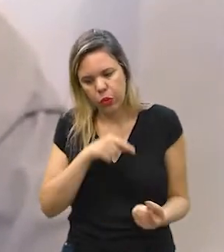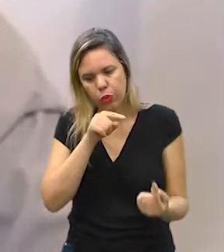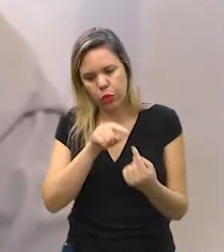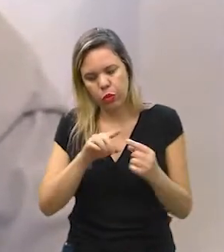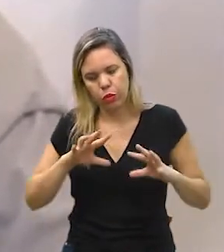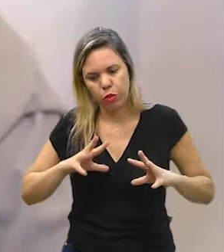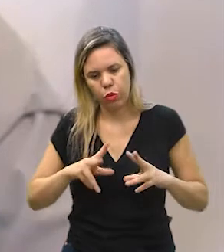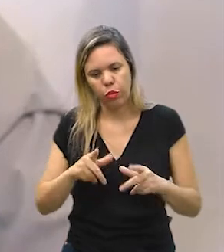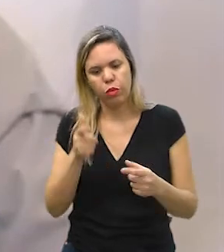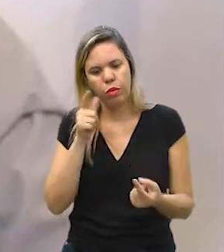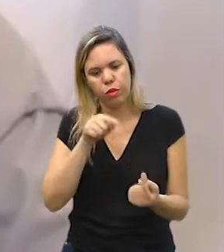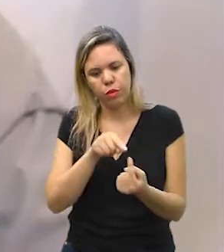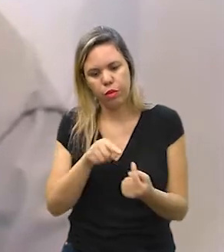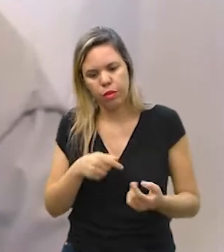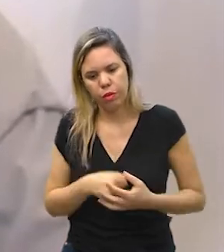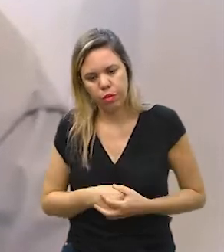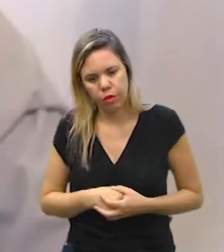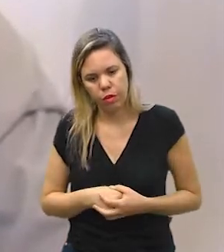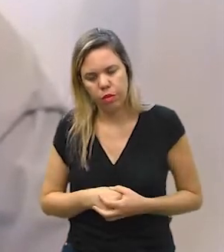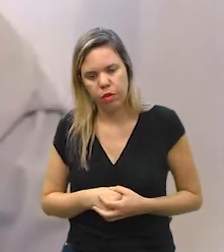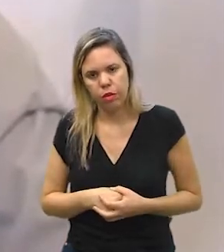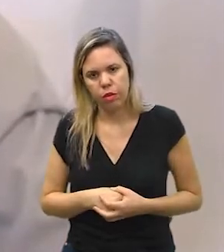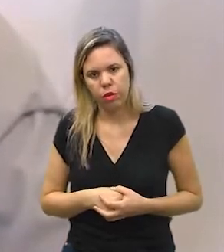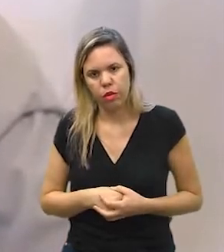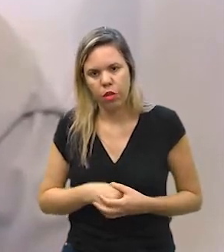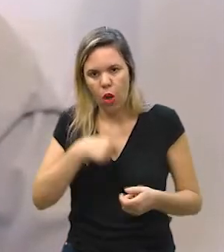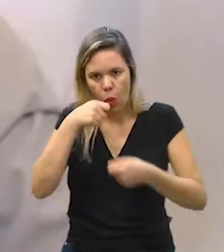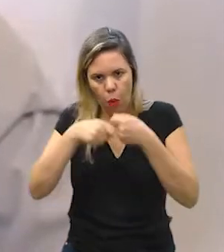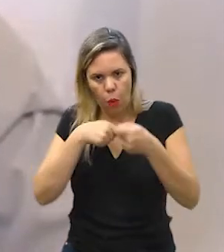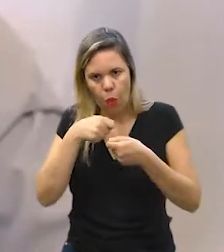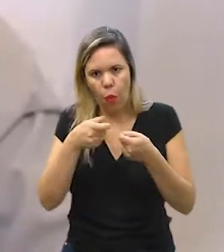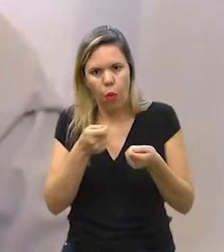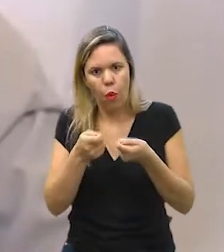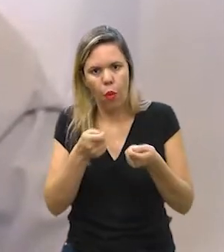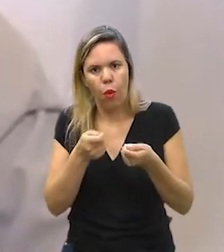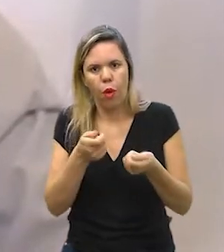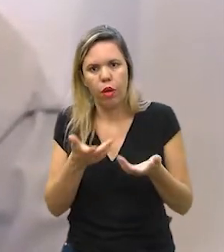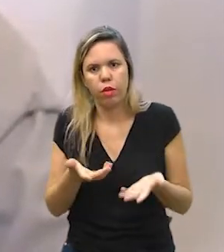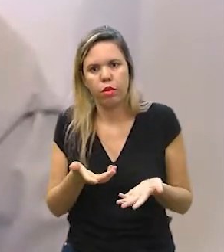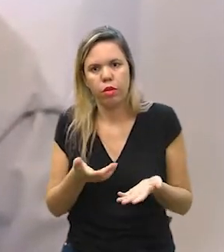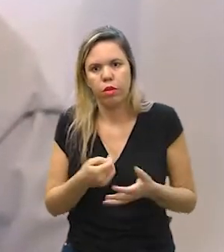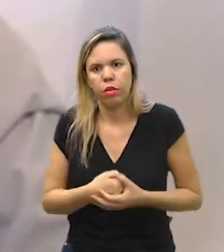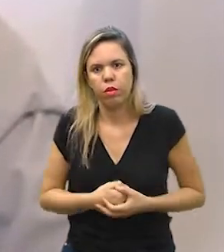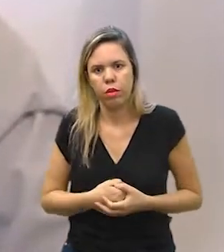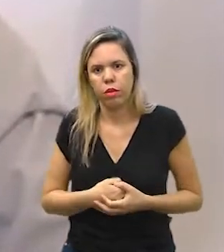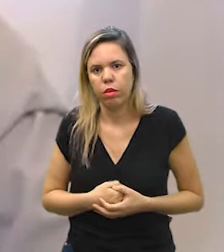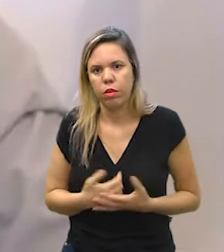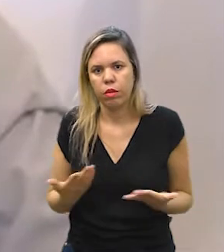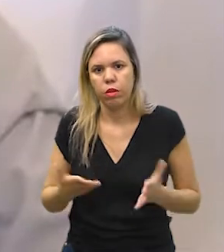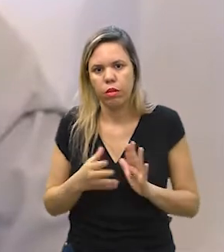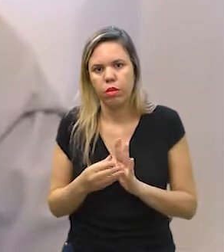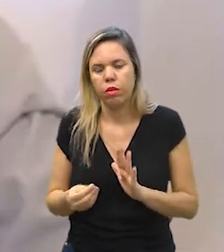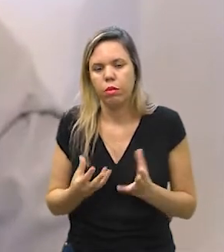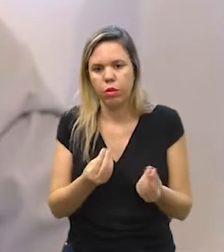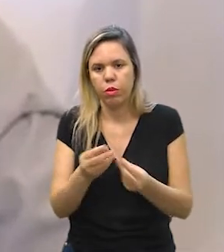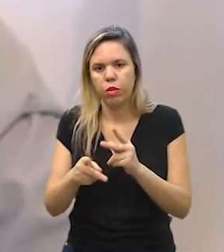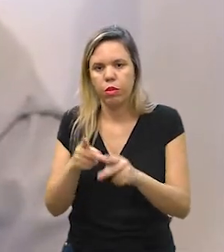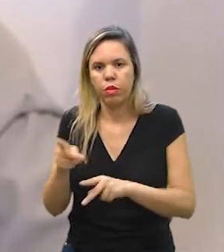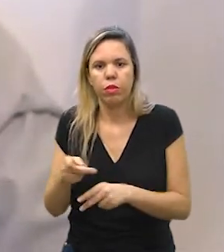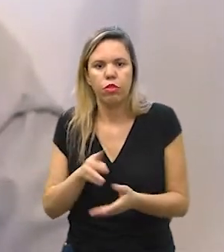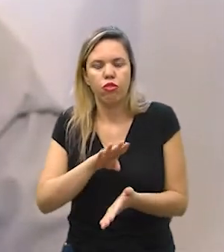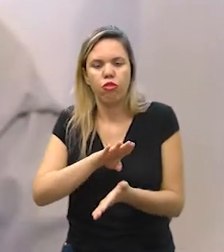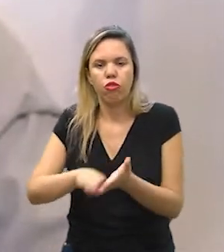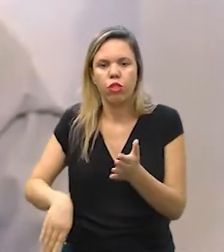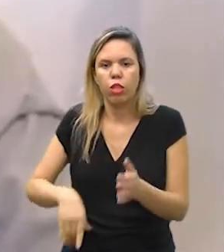que todos devem alcançar. Então, a dieta ela deve ser equilibrada. Então, dietas da moda, tem muita gente que tira o glúten